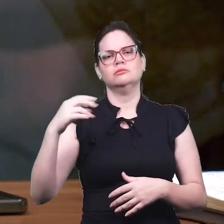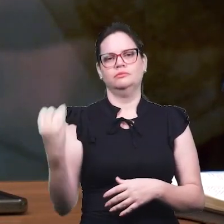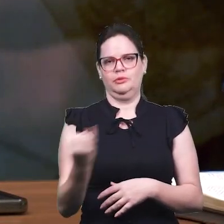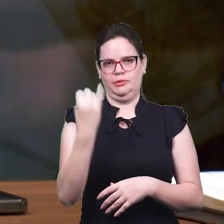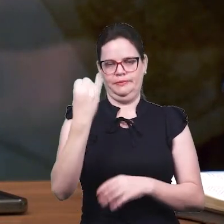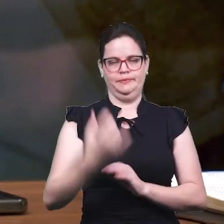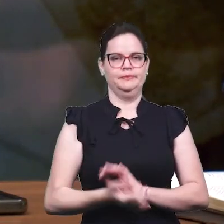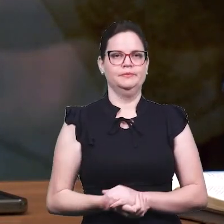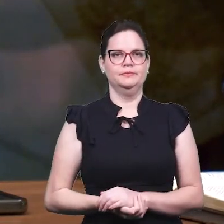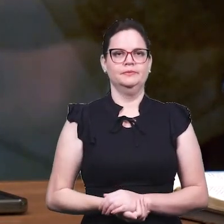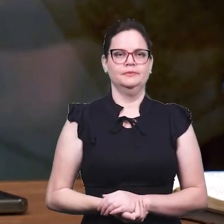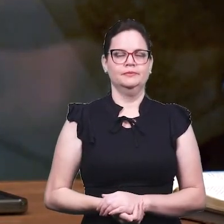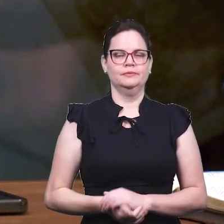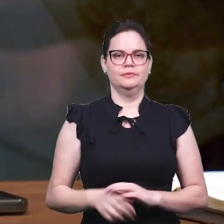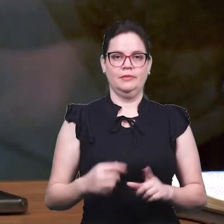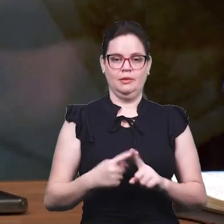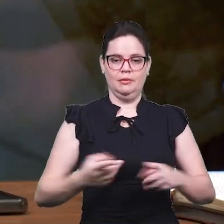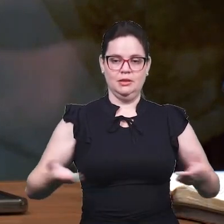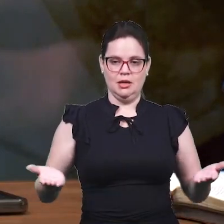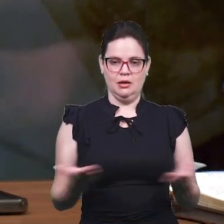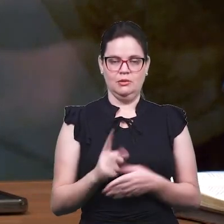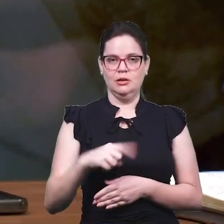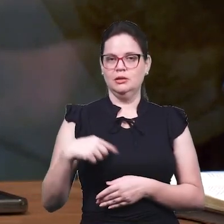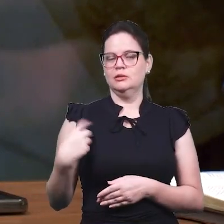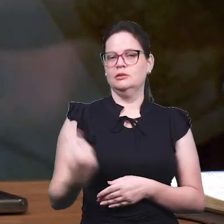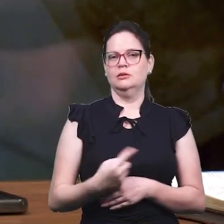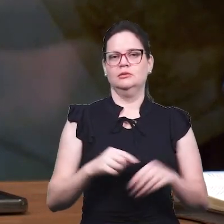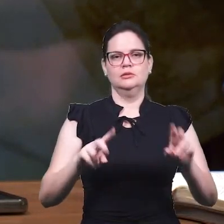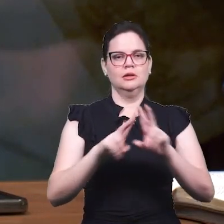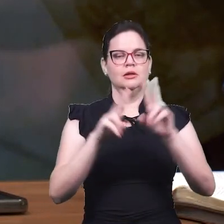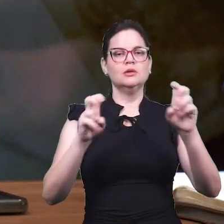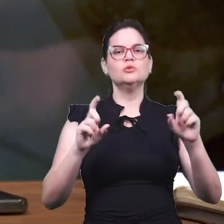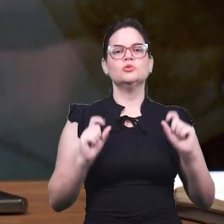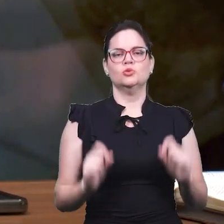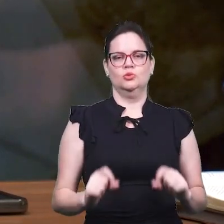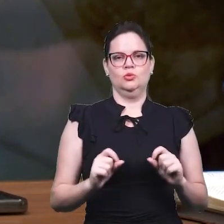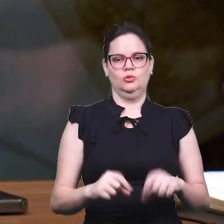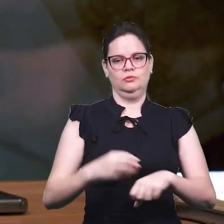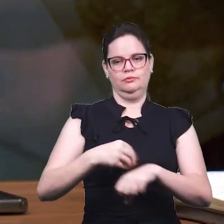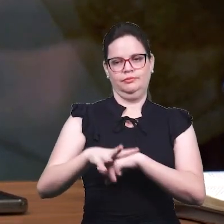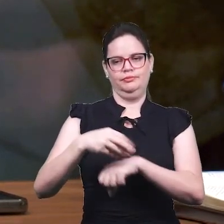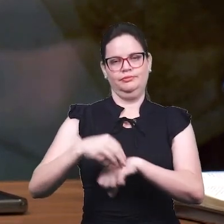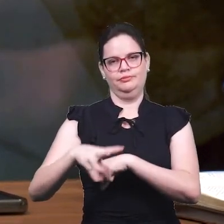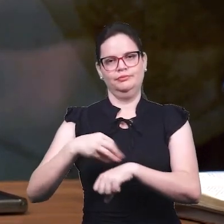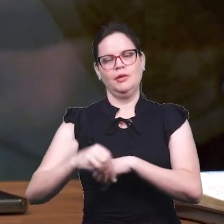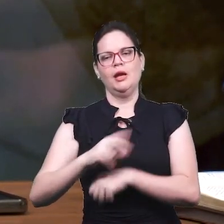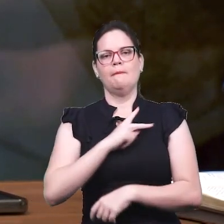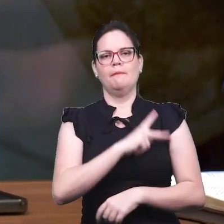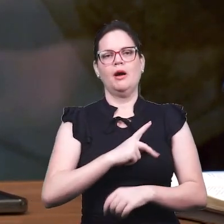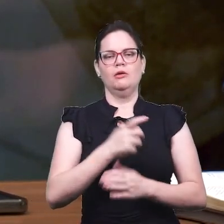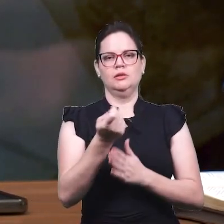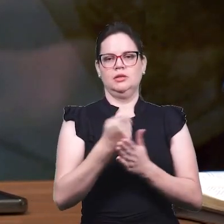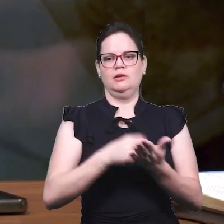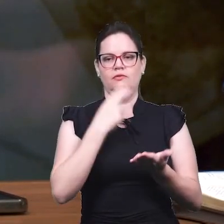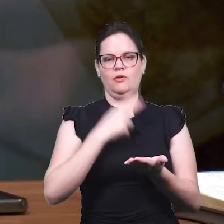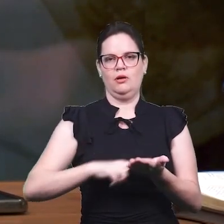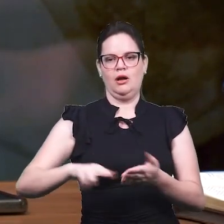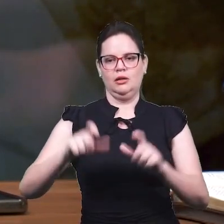muito importante. Mas nós vamos falar, então, da carta de Paulo aos